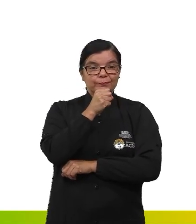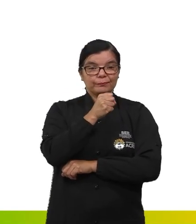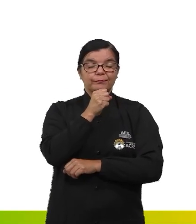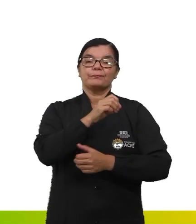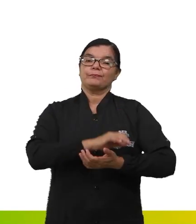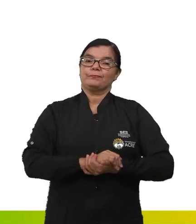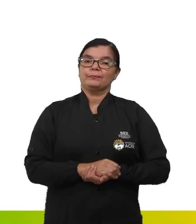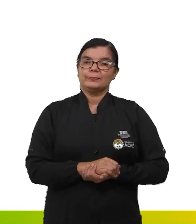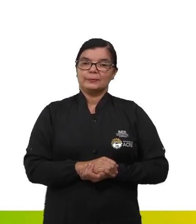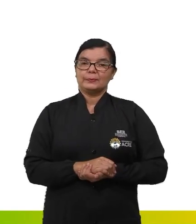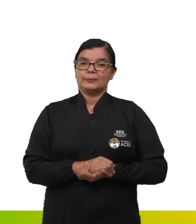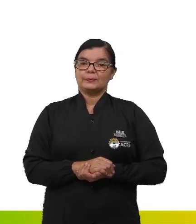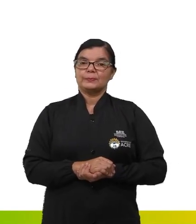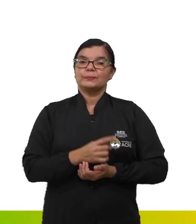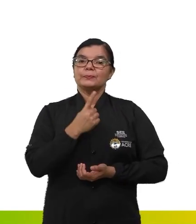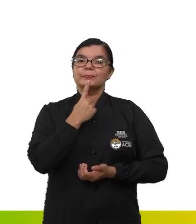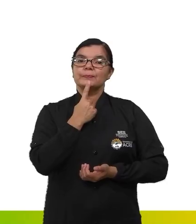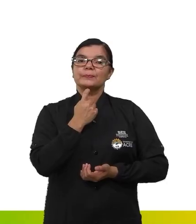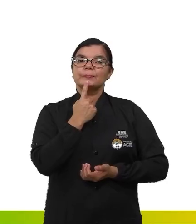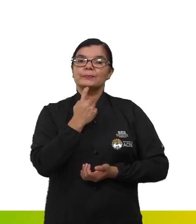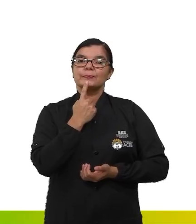cores. Amarela aqui, ó.